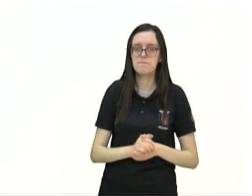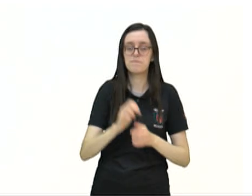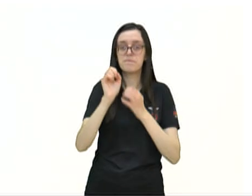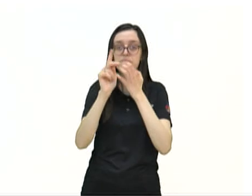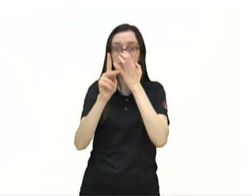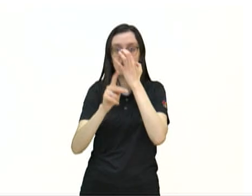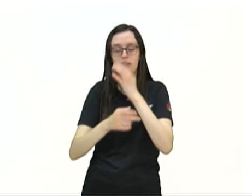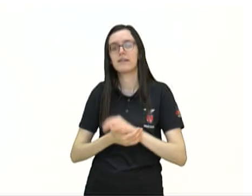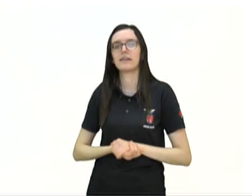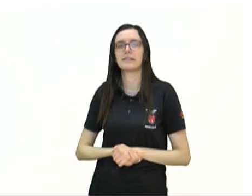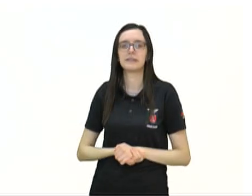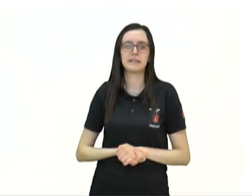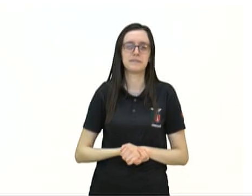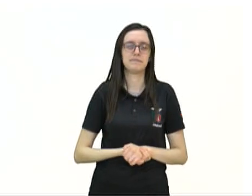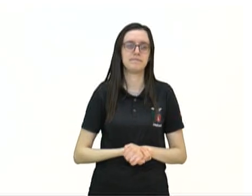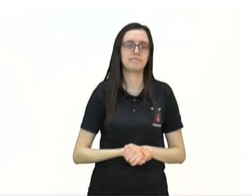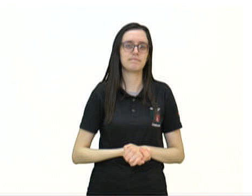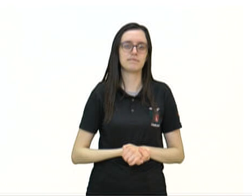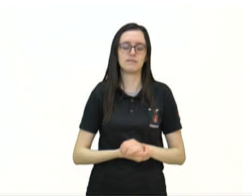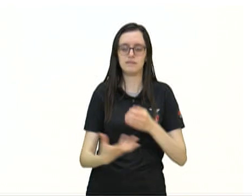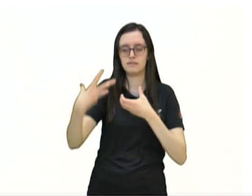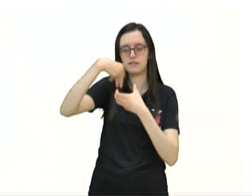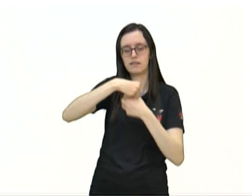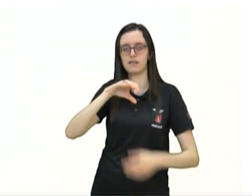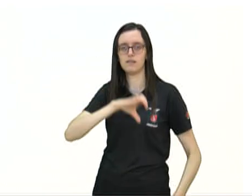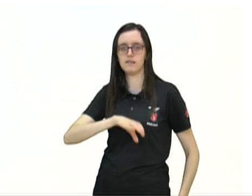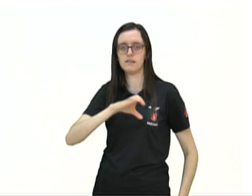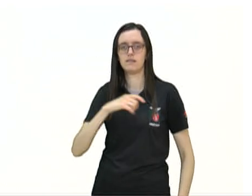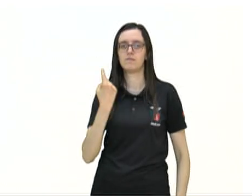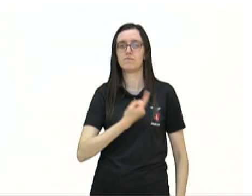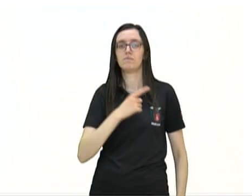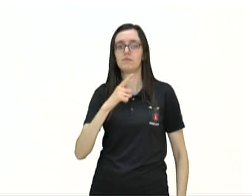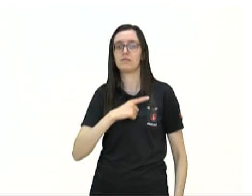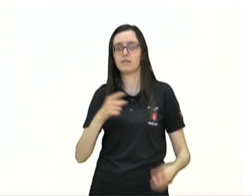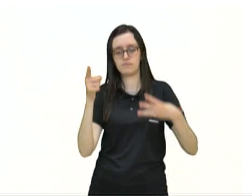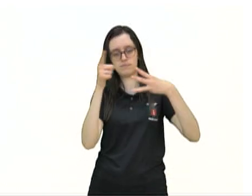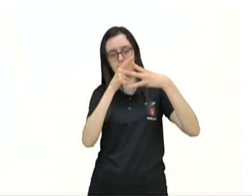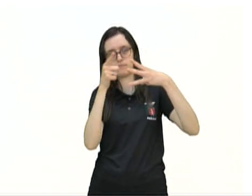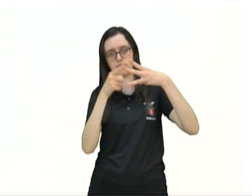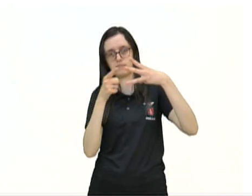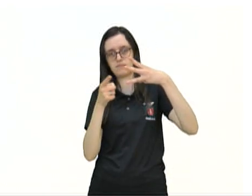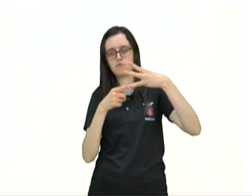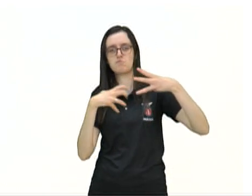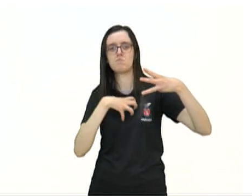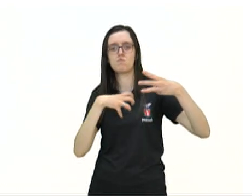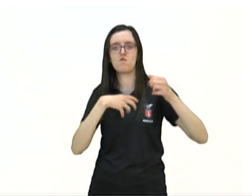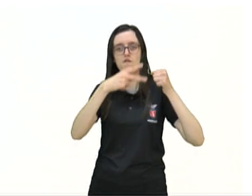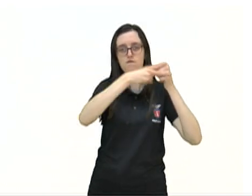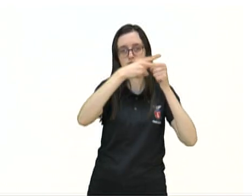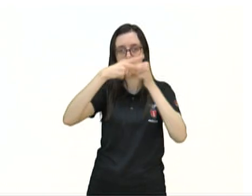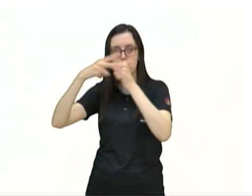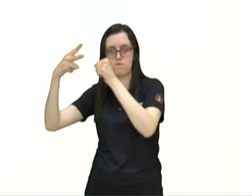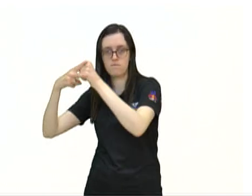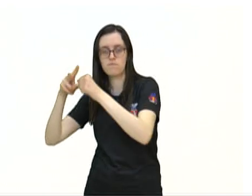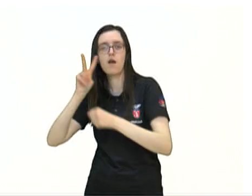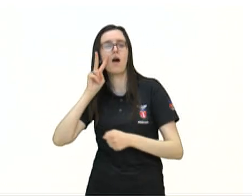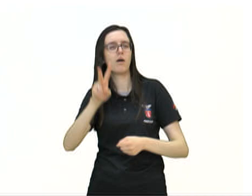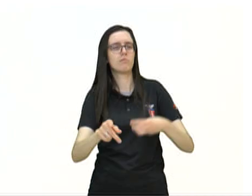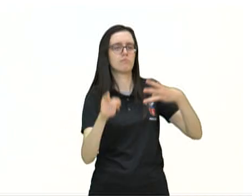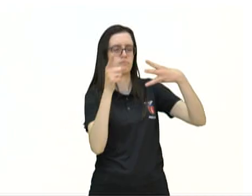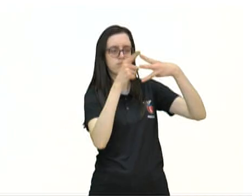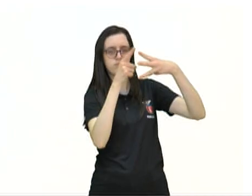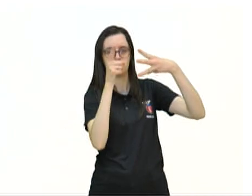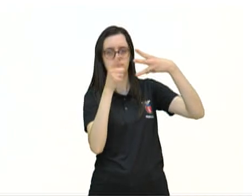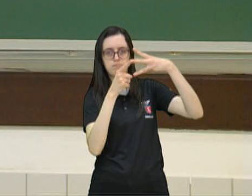ok? Em língua portuguesa, nós temos 3 modos verbais. 3. Indicativo,